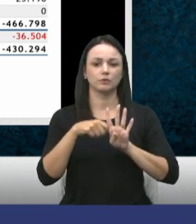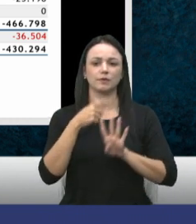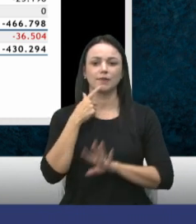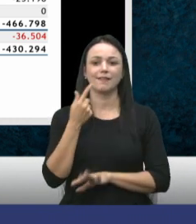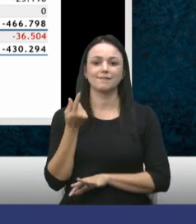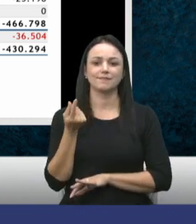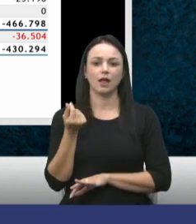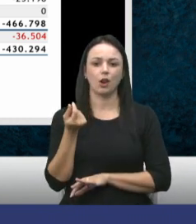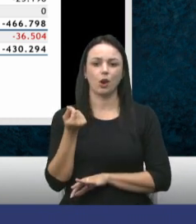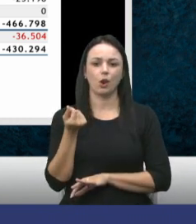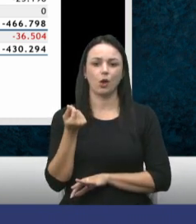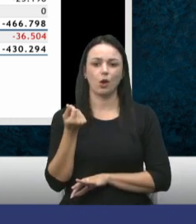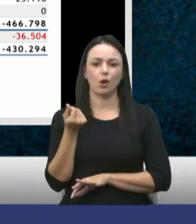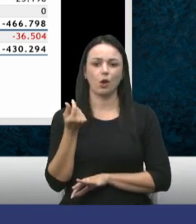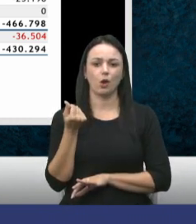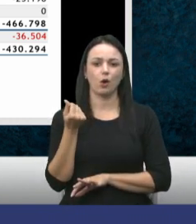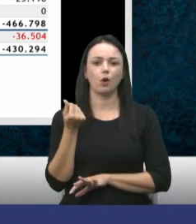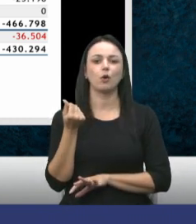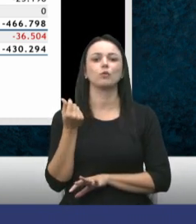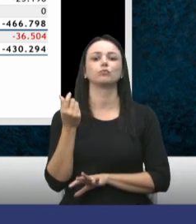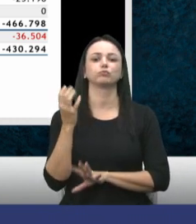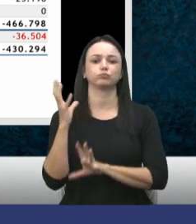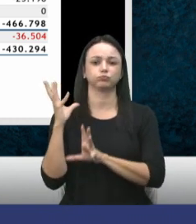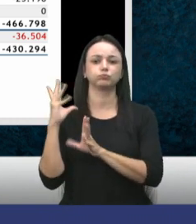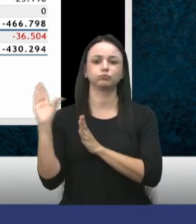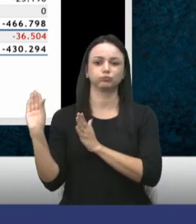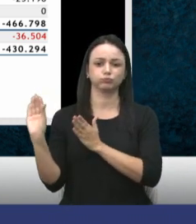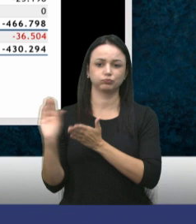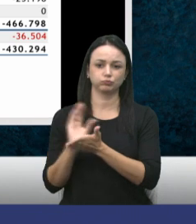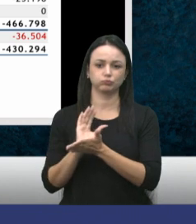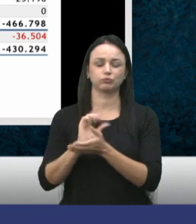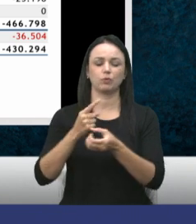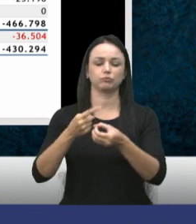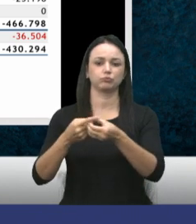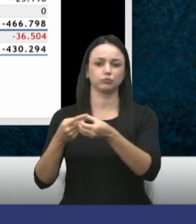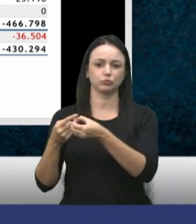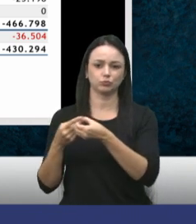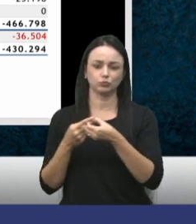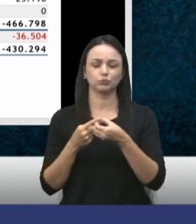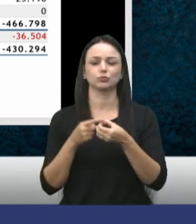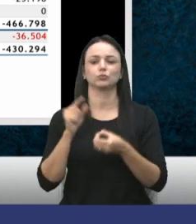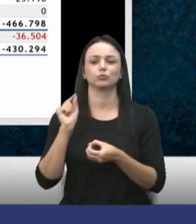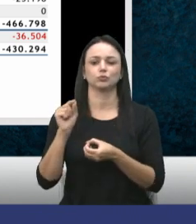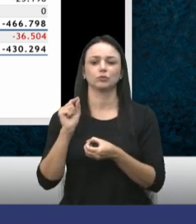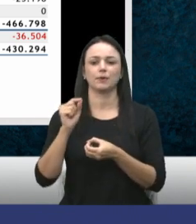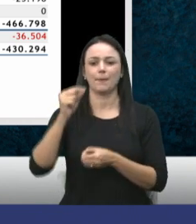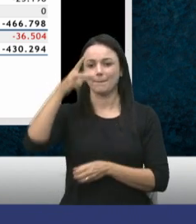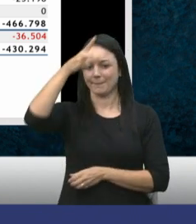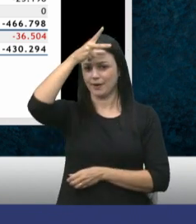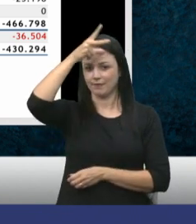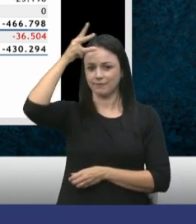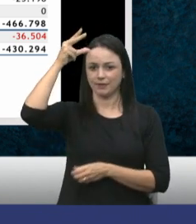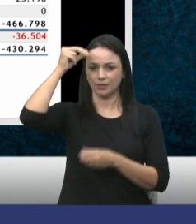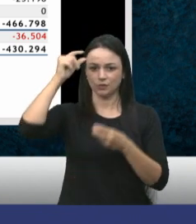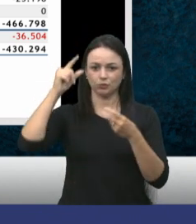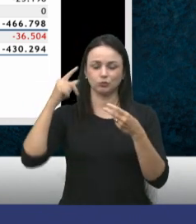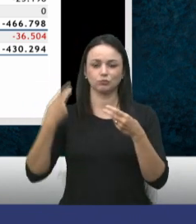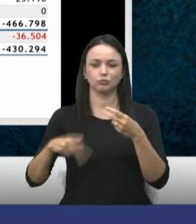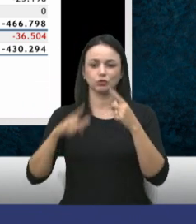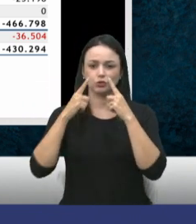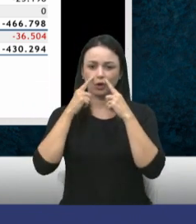valores consolidados de todos os entes do município, quais sejam Prefeitura Municipal de